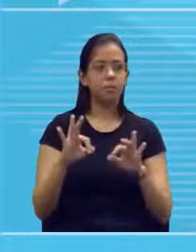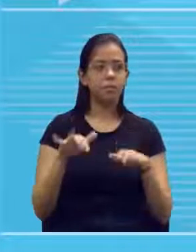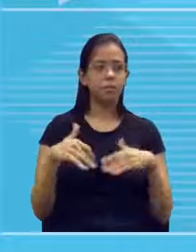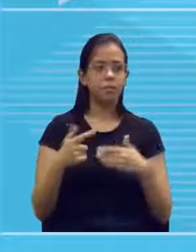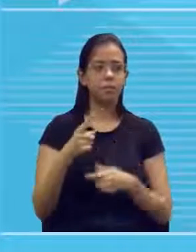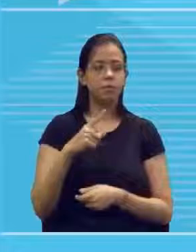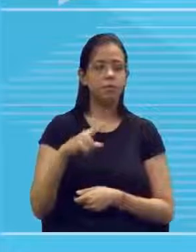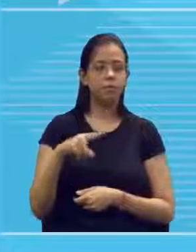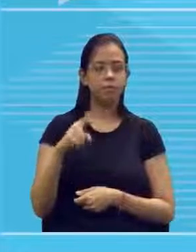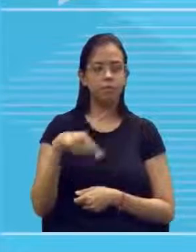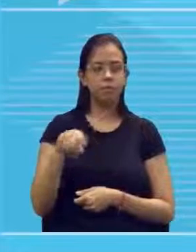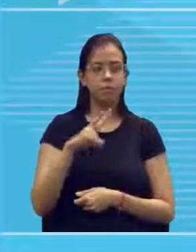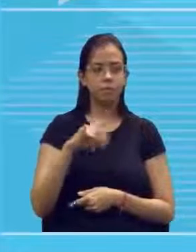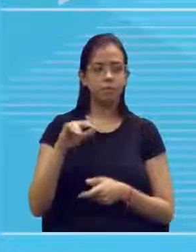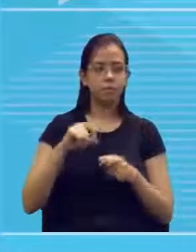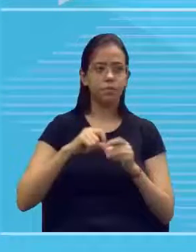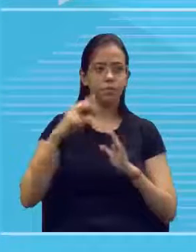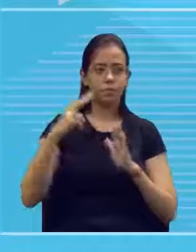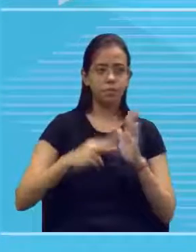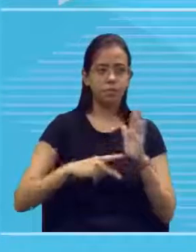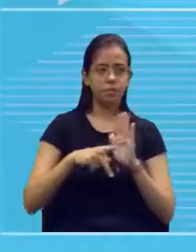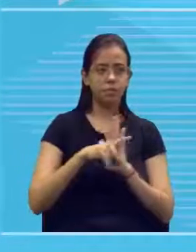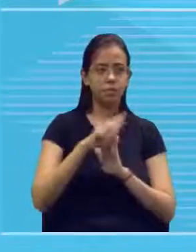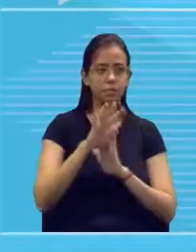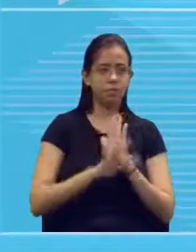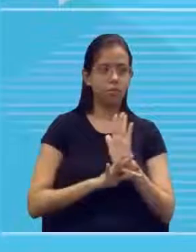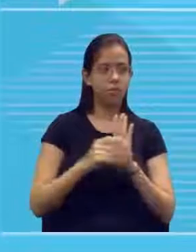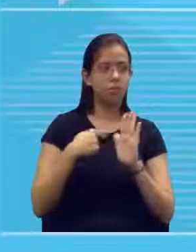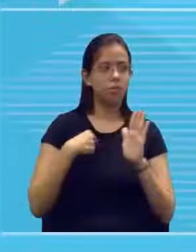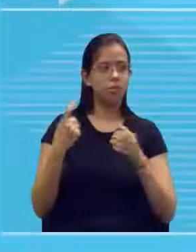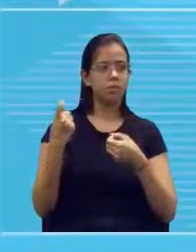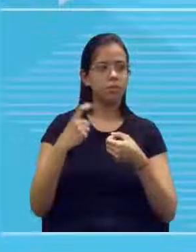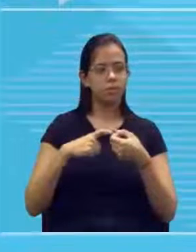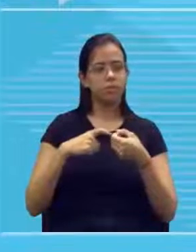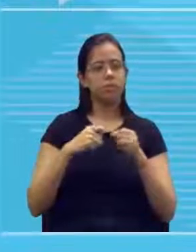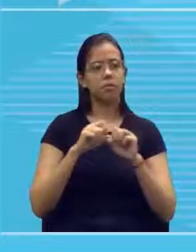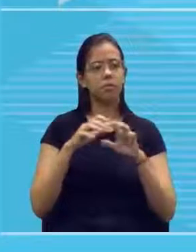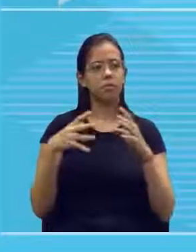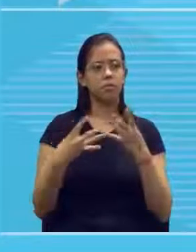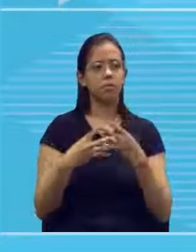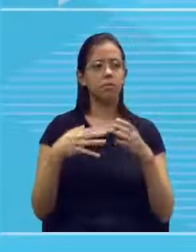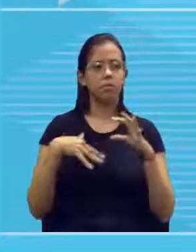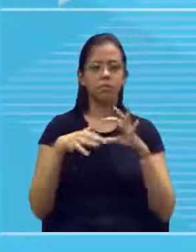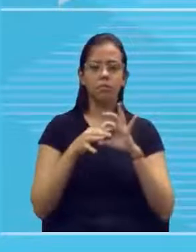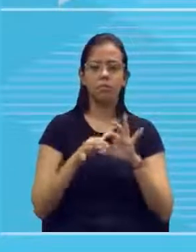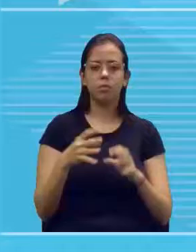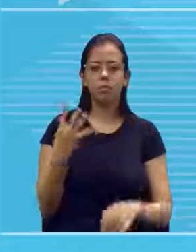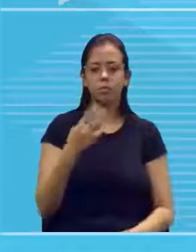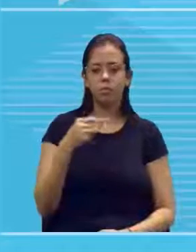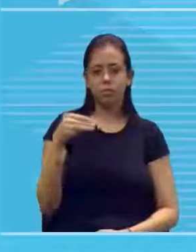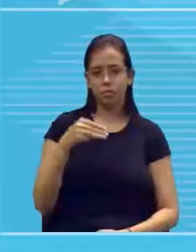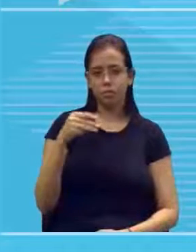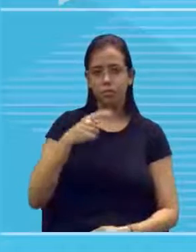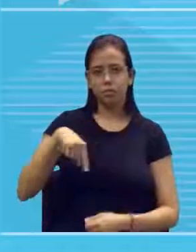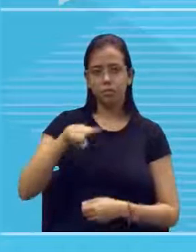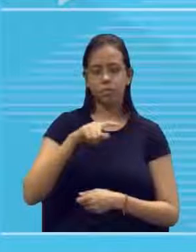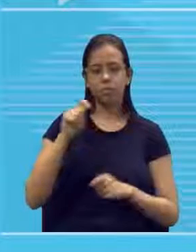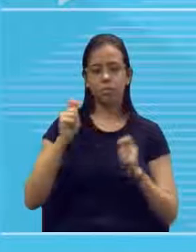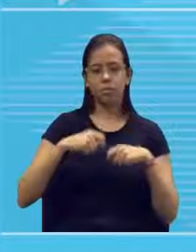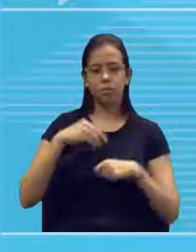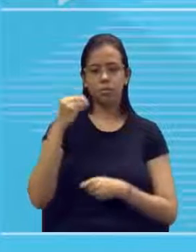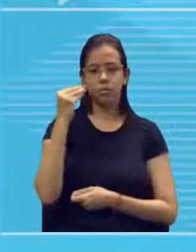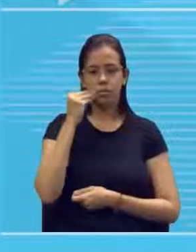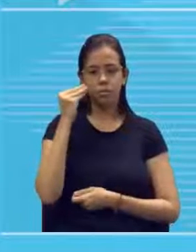E aí vocês vão fazer essa leitura do texto eu vou voltar no slide eu vou dar quatro minutinhos para vocês